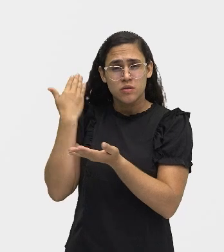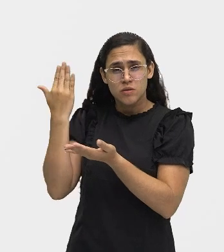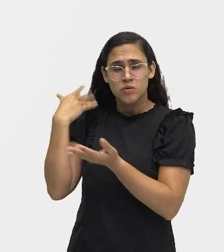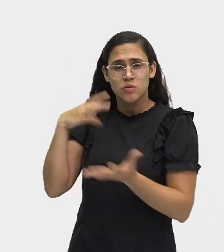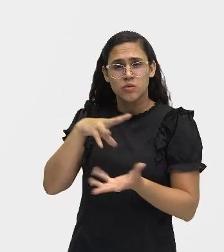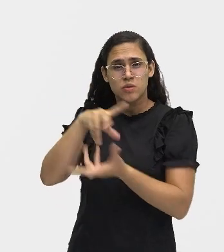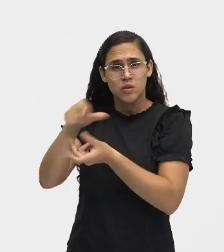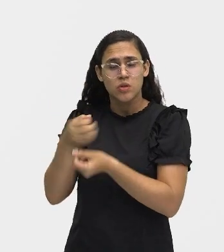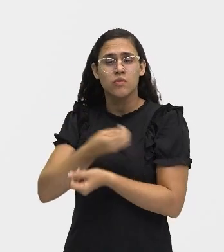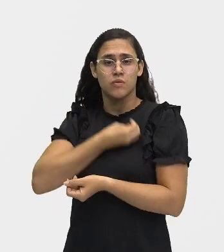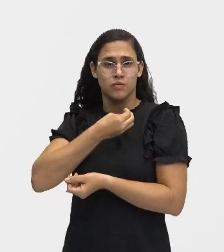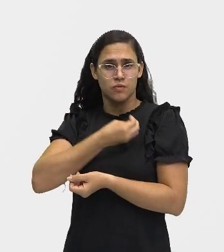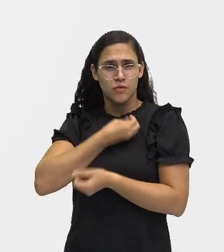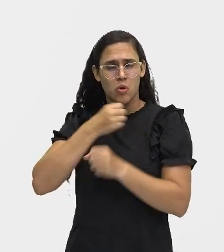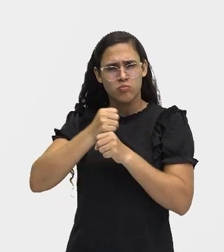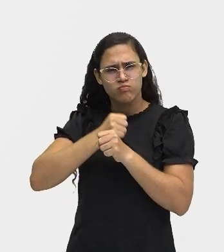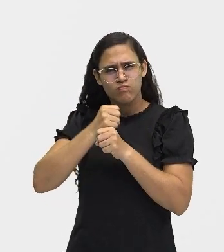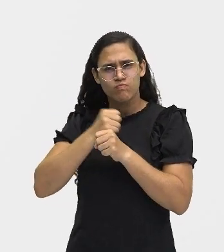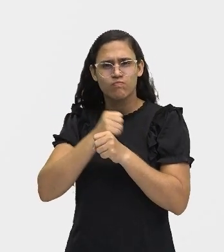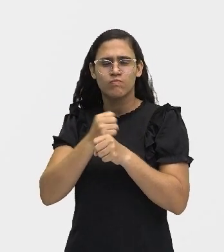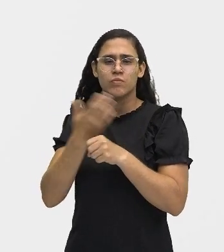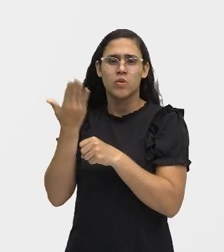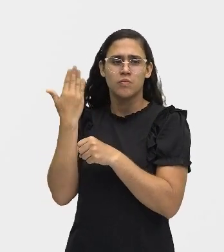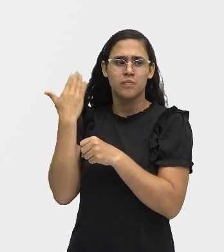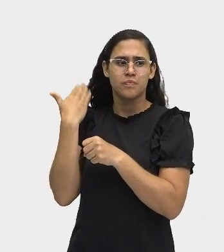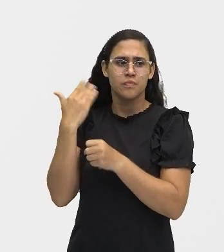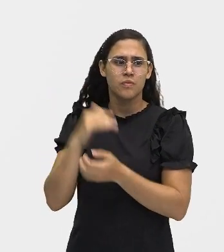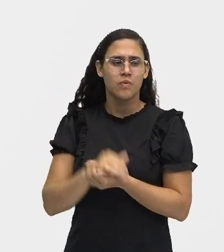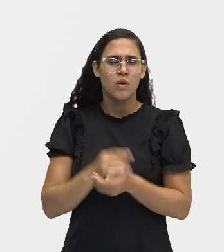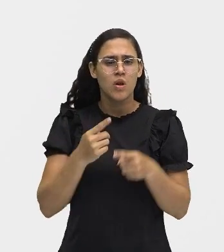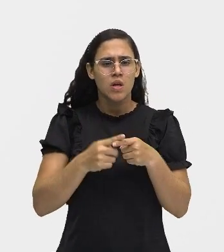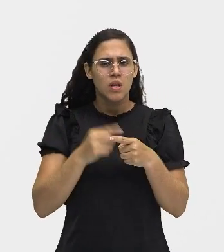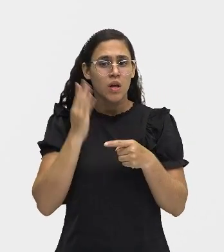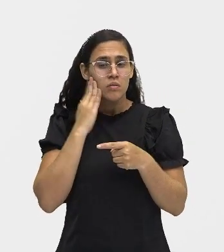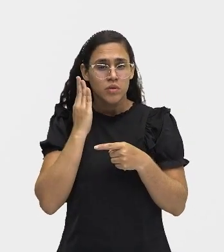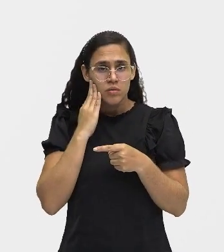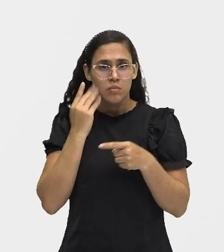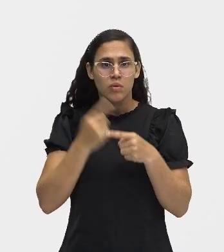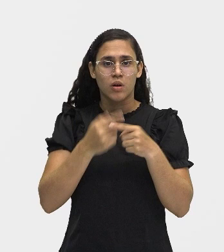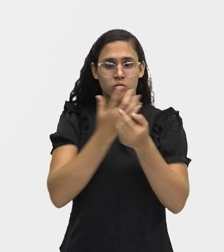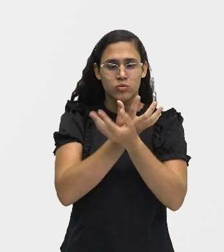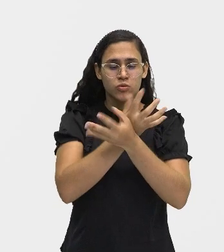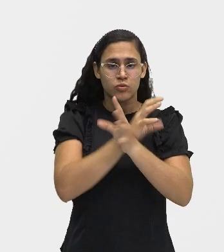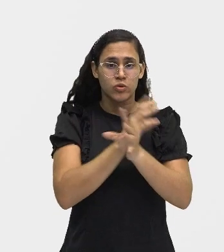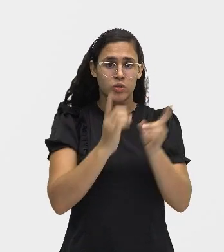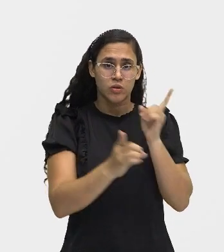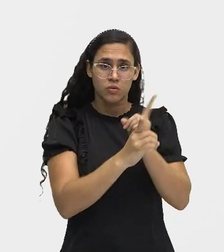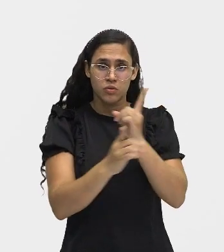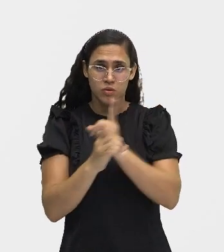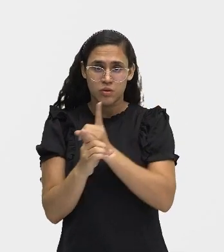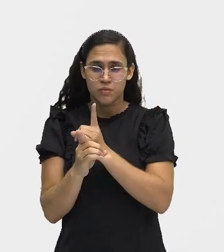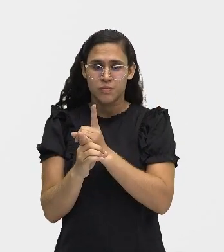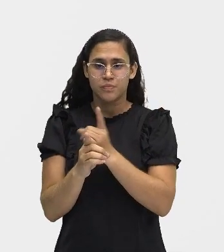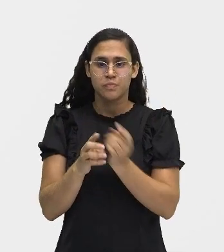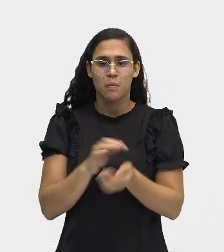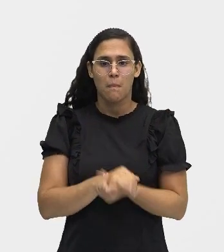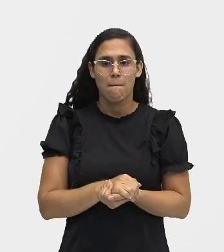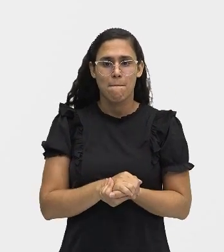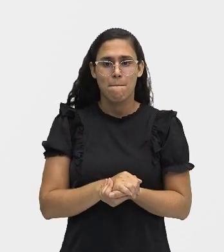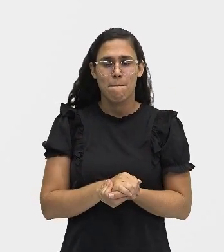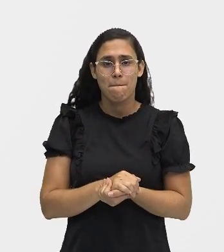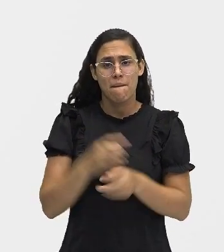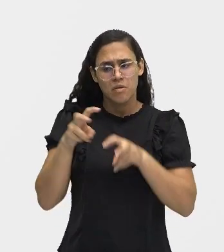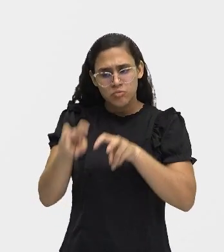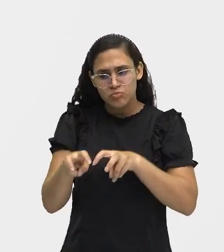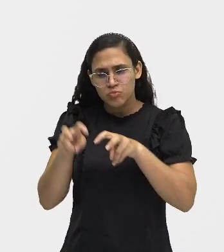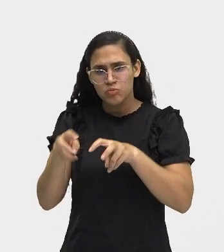milhões de anos atrás, né? Então a gente sabe disso por quê? Por conta dos fósseis, tá? E aí a gente tem aí ossadas que são